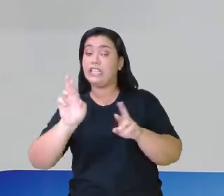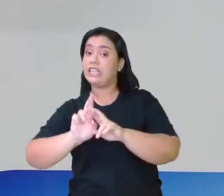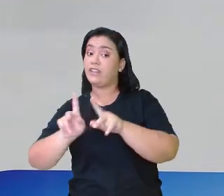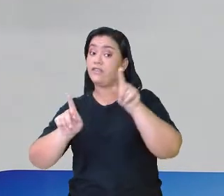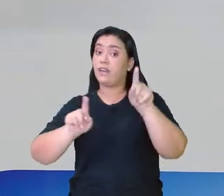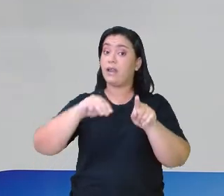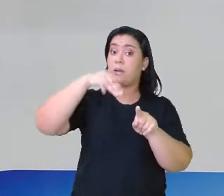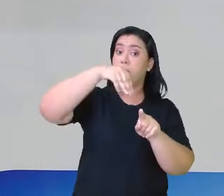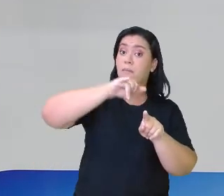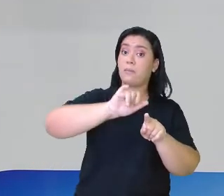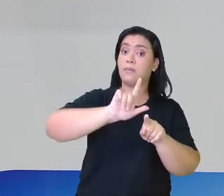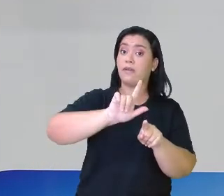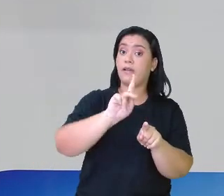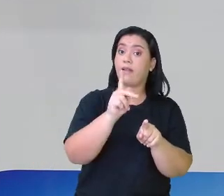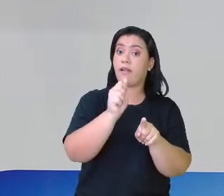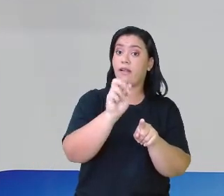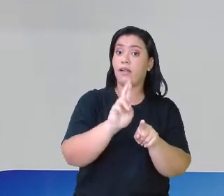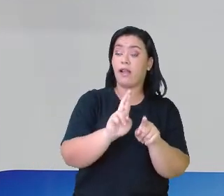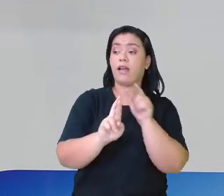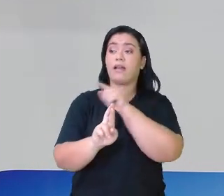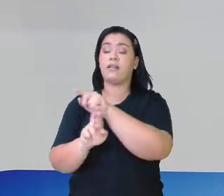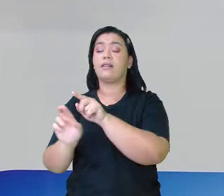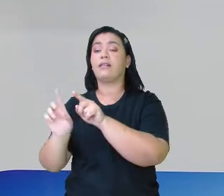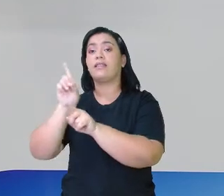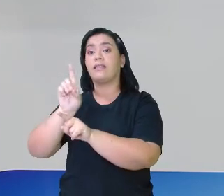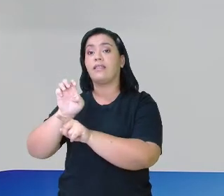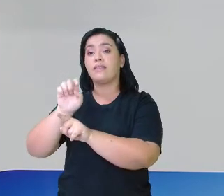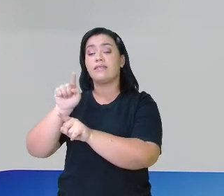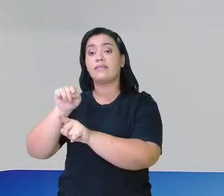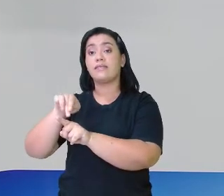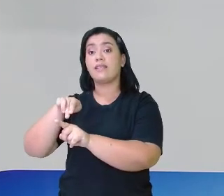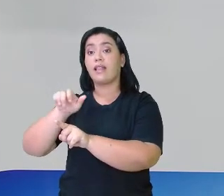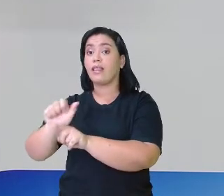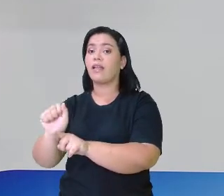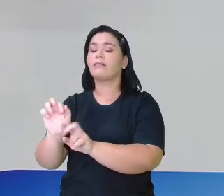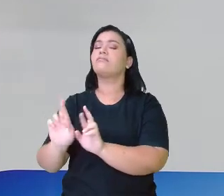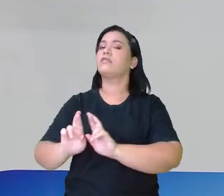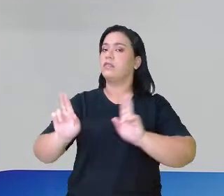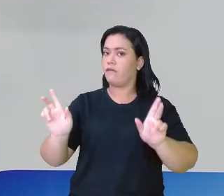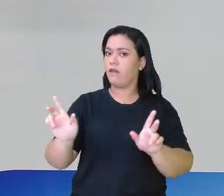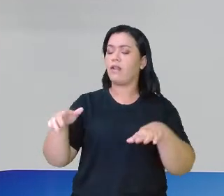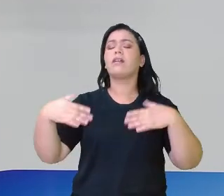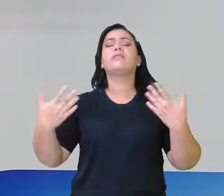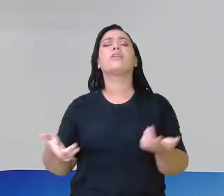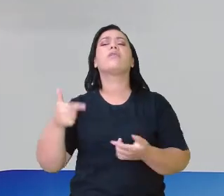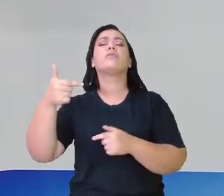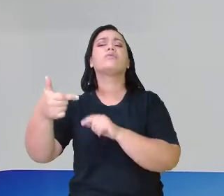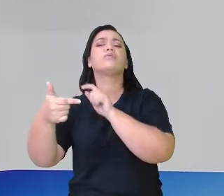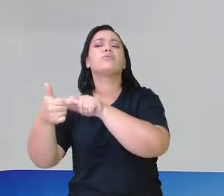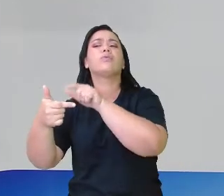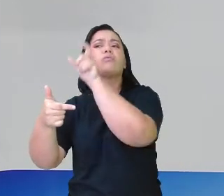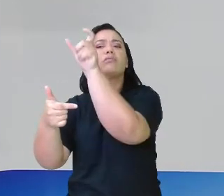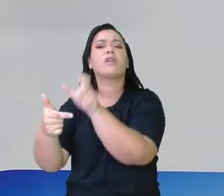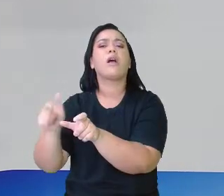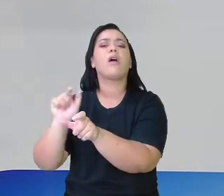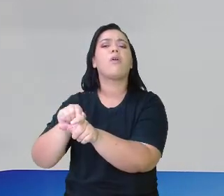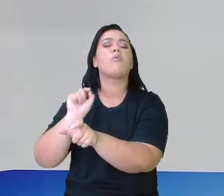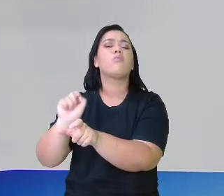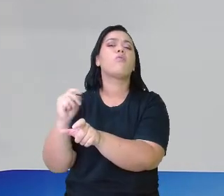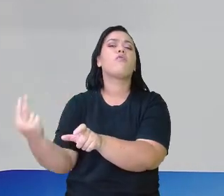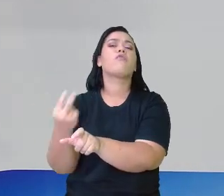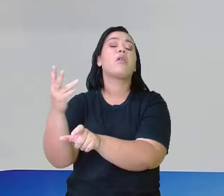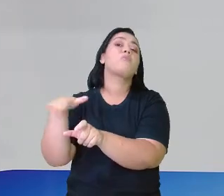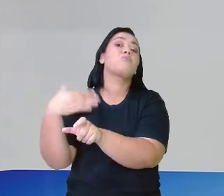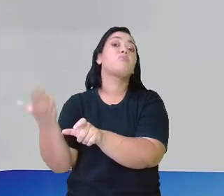desse 2 da unidade de milhar. E aí, você sabe me responder? Qual é o valor do 2,